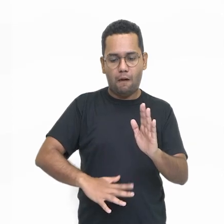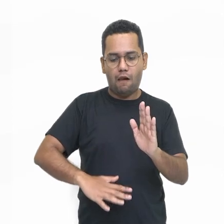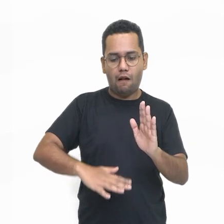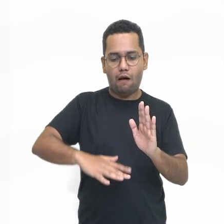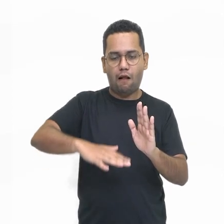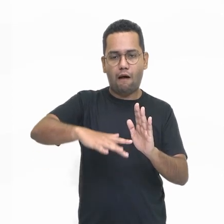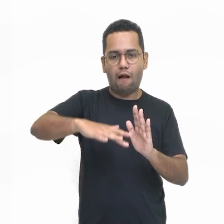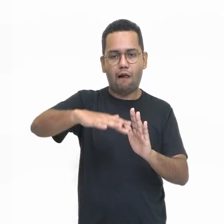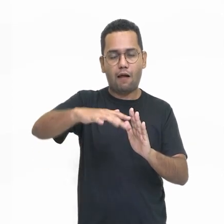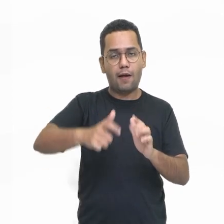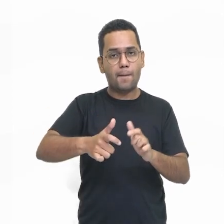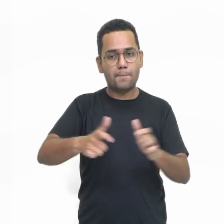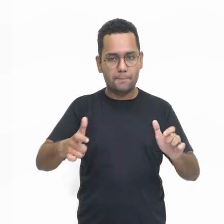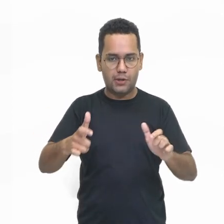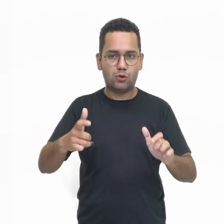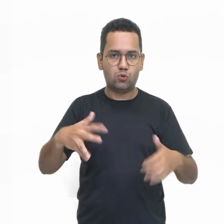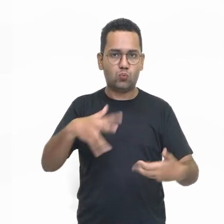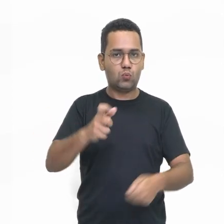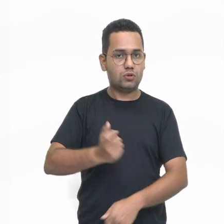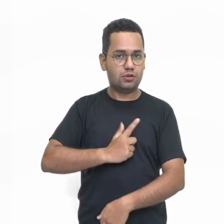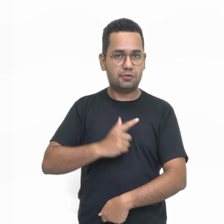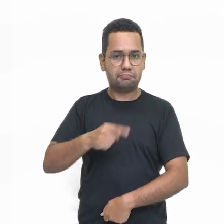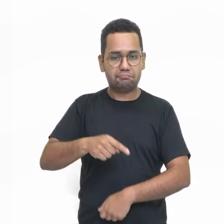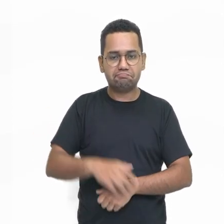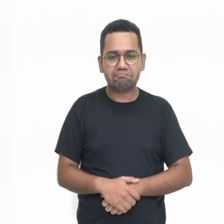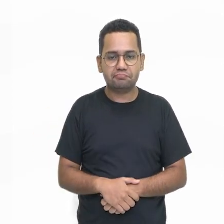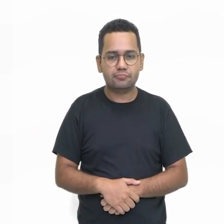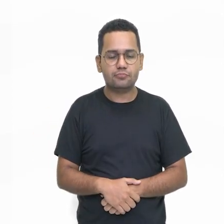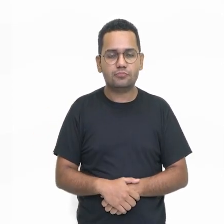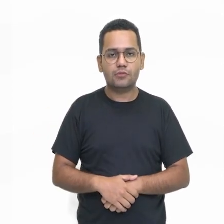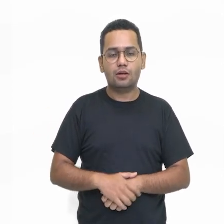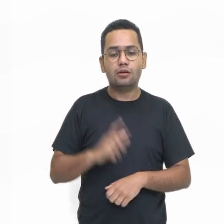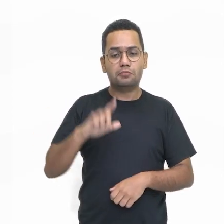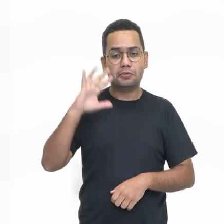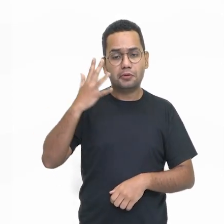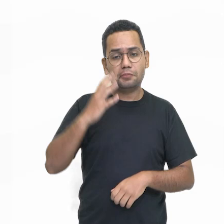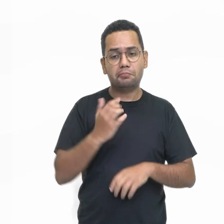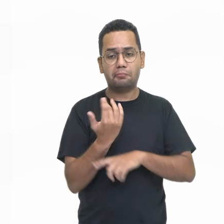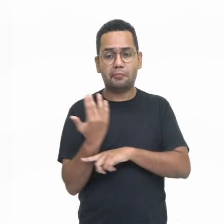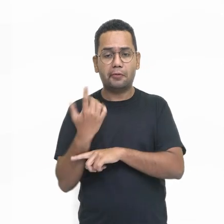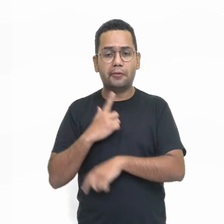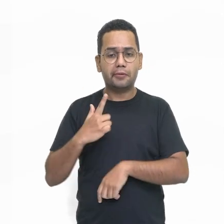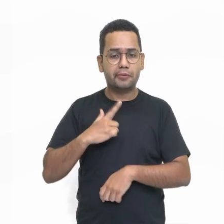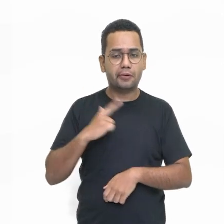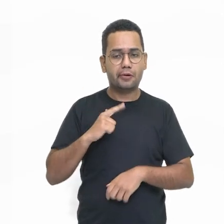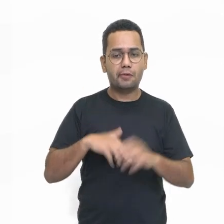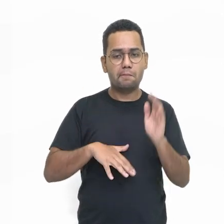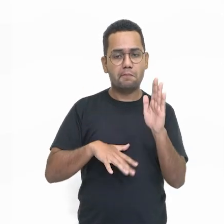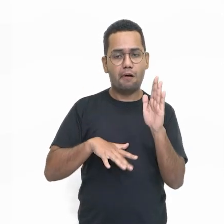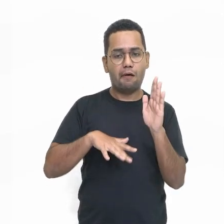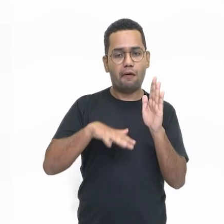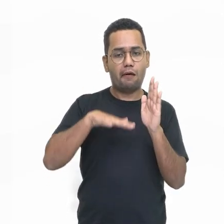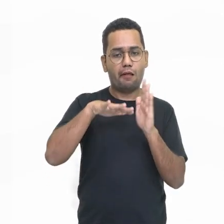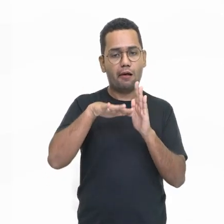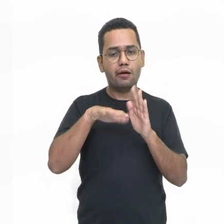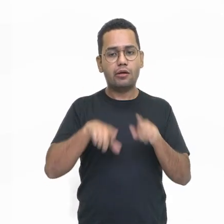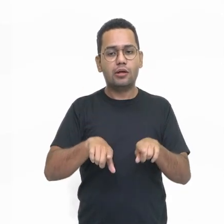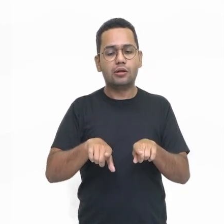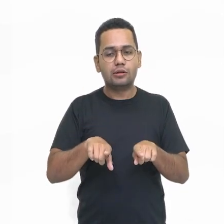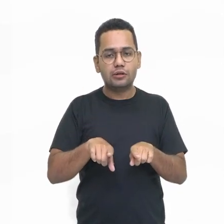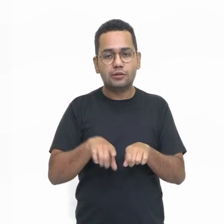aí, esses números são importantes. Clima e vegetação, clima tropical, continental, com áreas inundadas no verão.